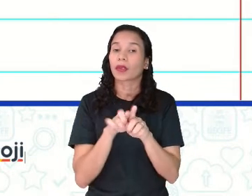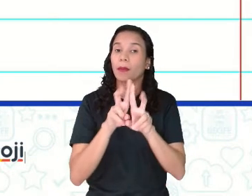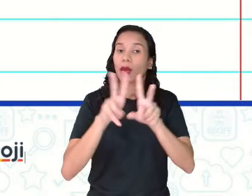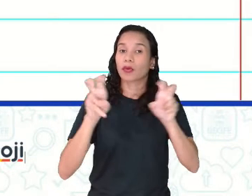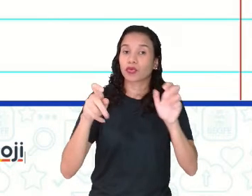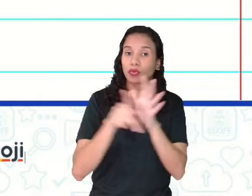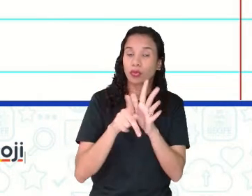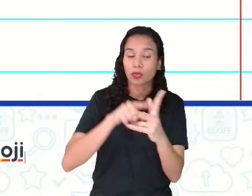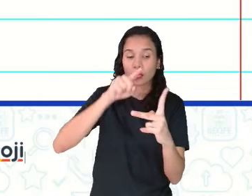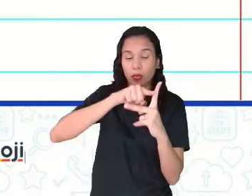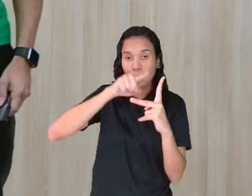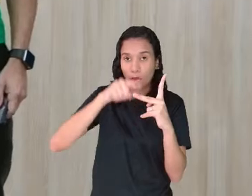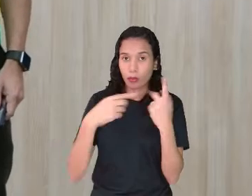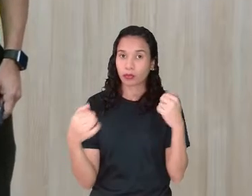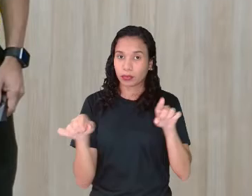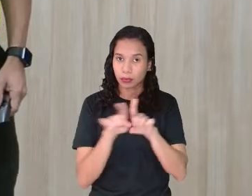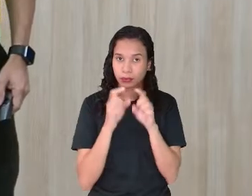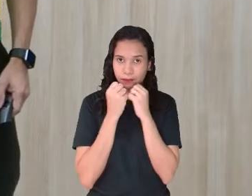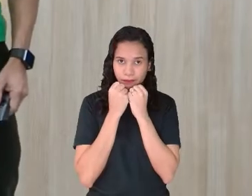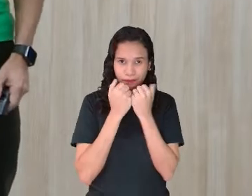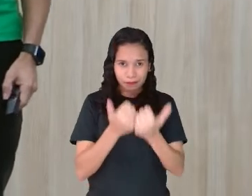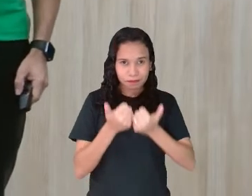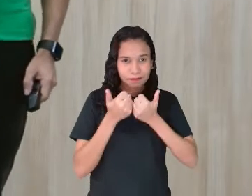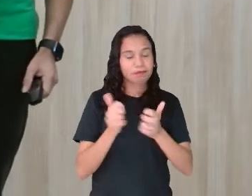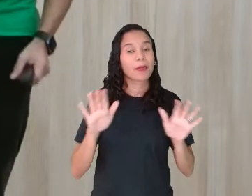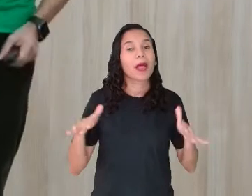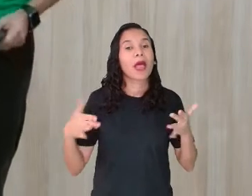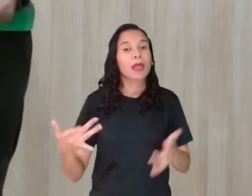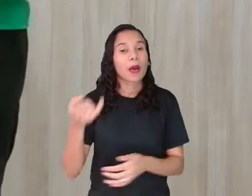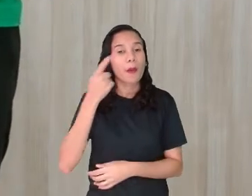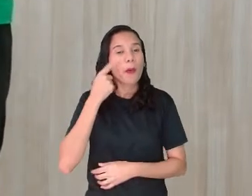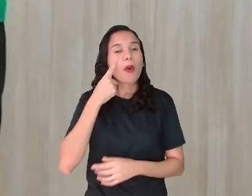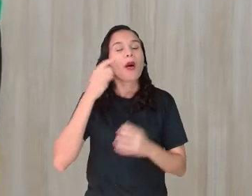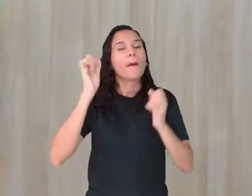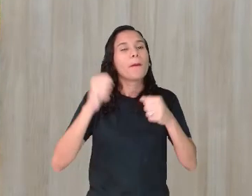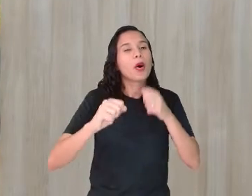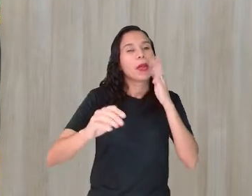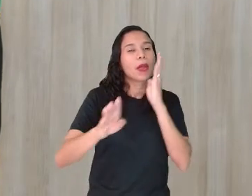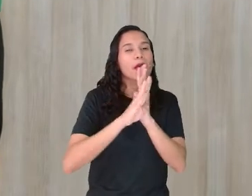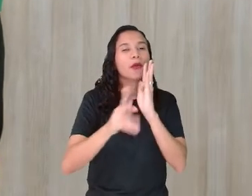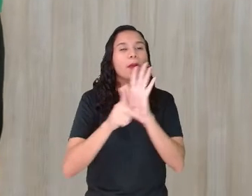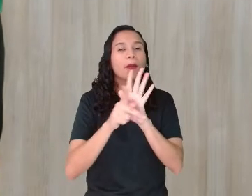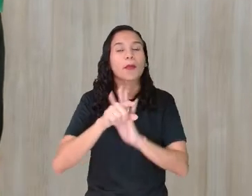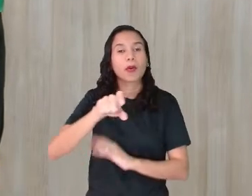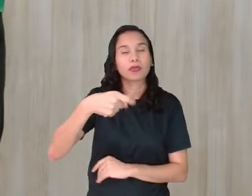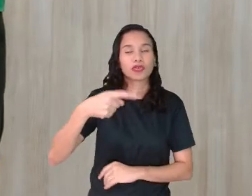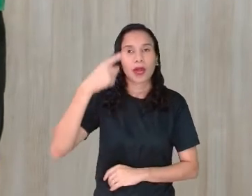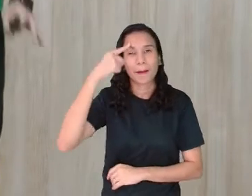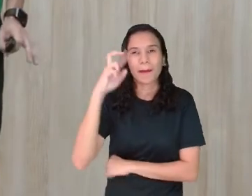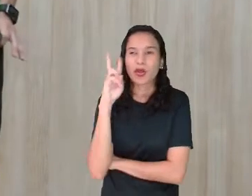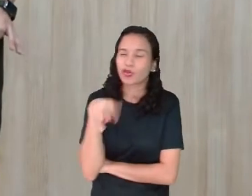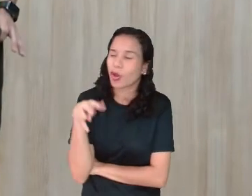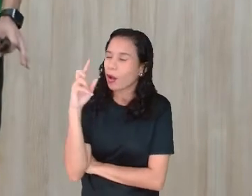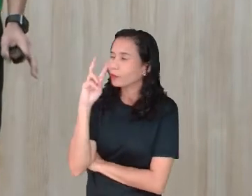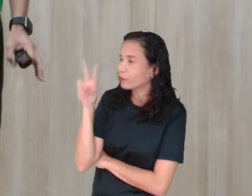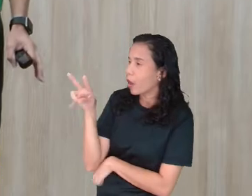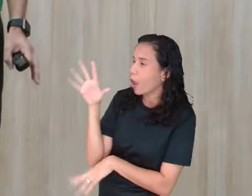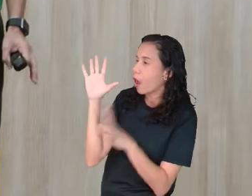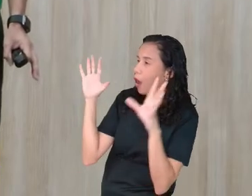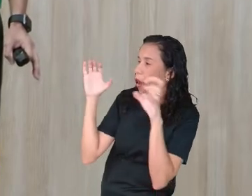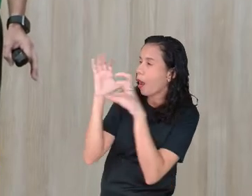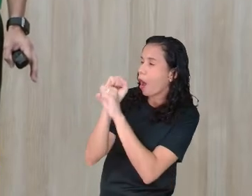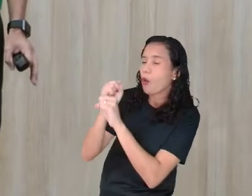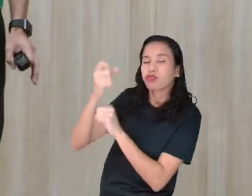relação aos ângulos, tá bom? Então, ó, você pode encontrar aí o valor de x de cabecinha, tranquilamente,